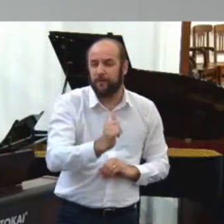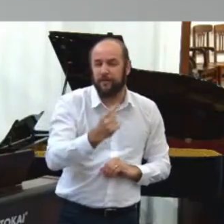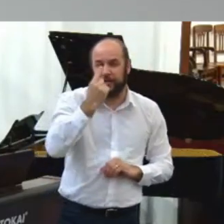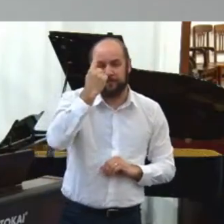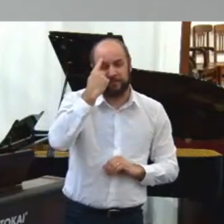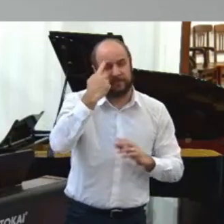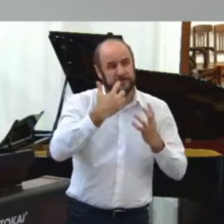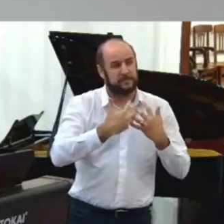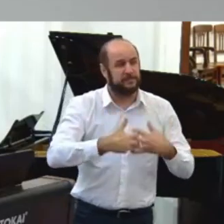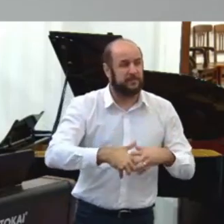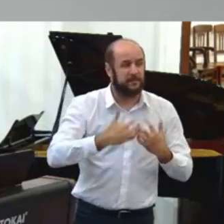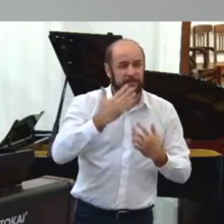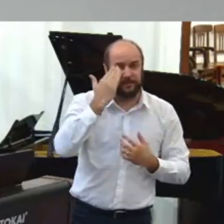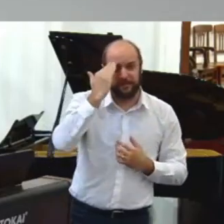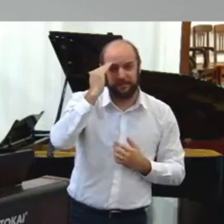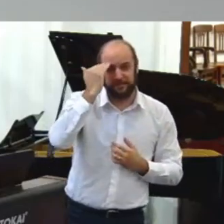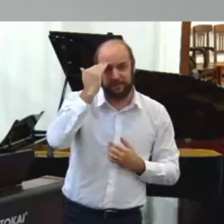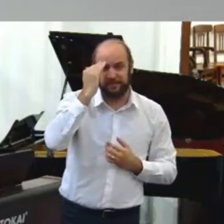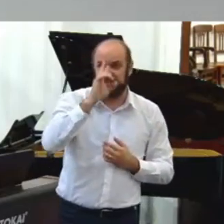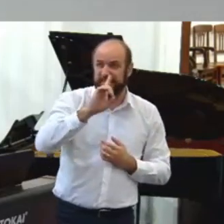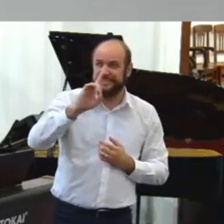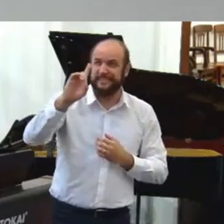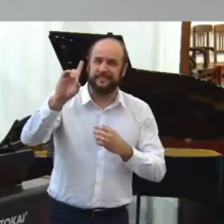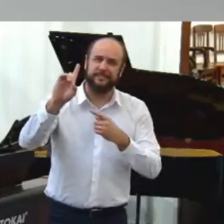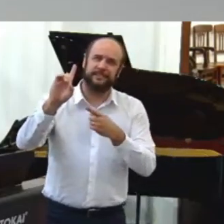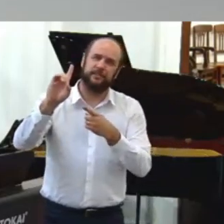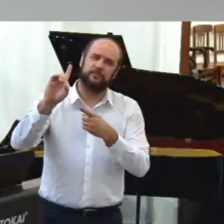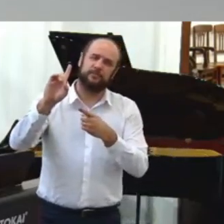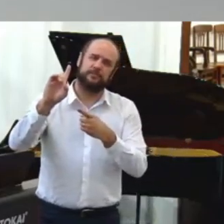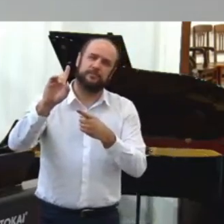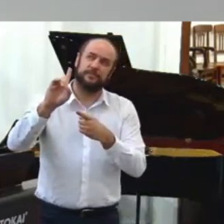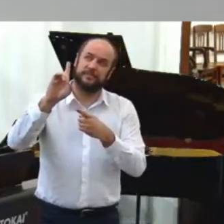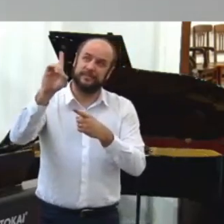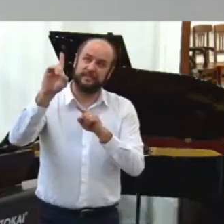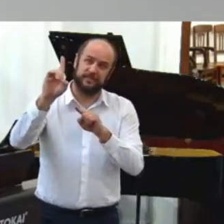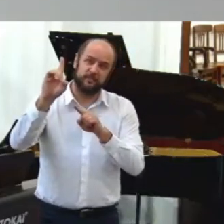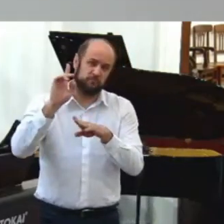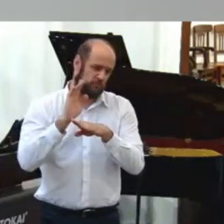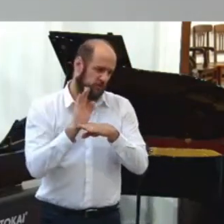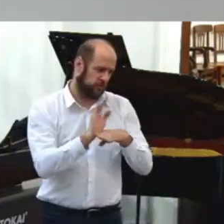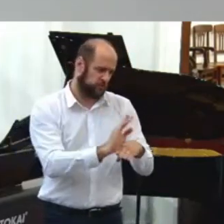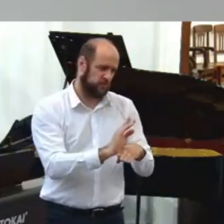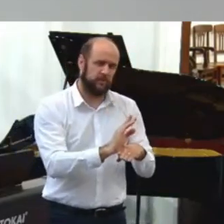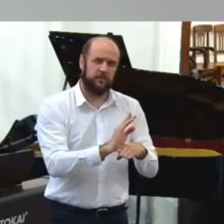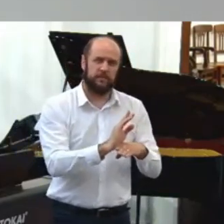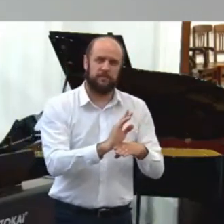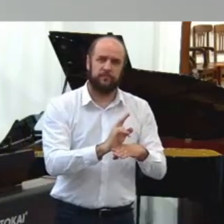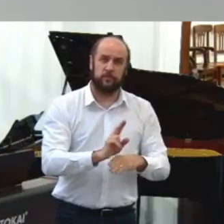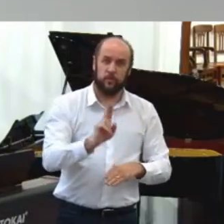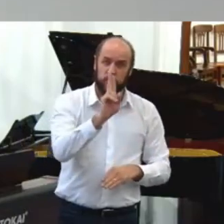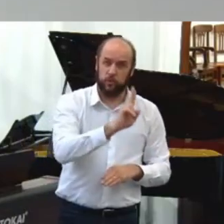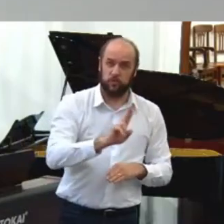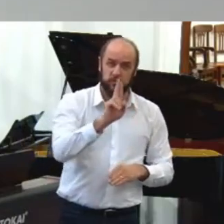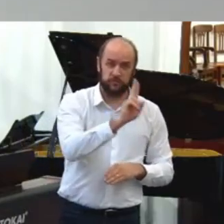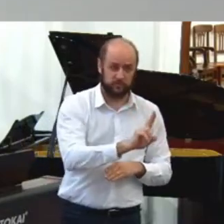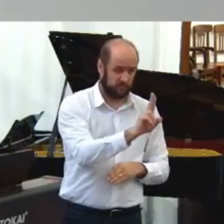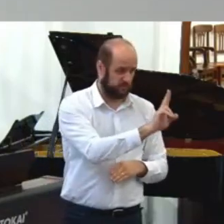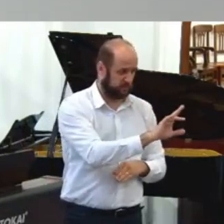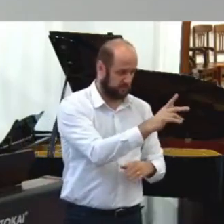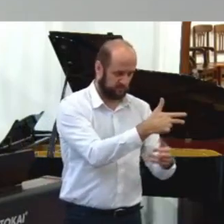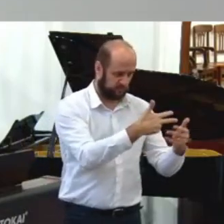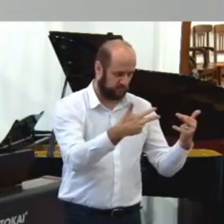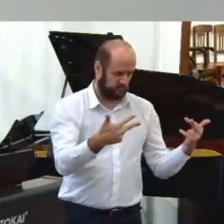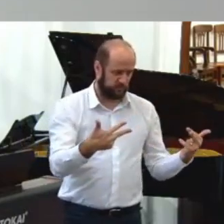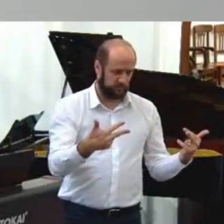para entendermos Deus, entendermos que Ele é quem socorre, usando os instrumentos, que os